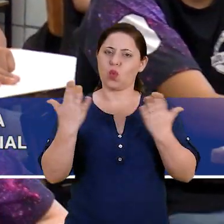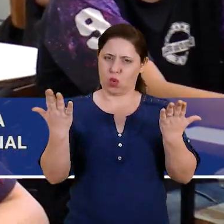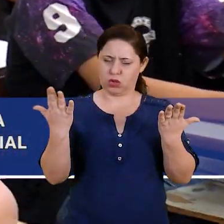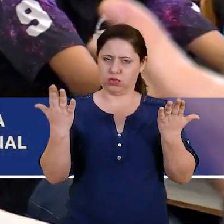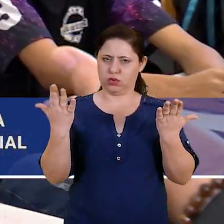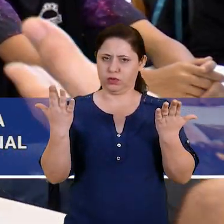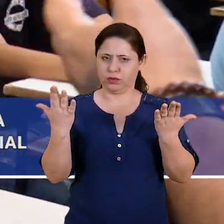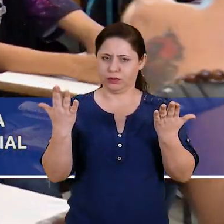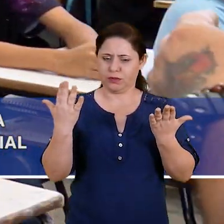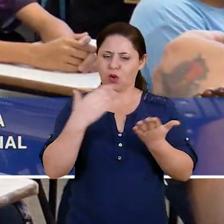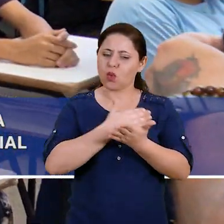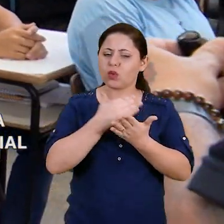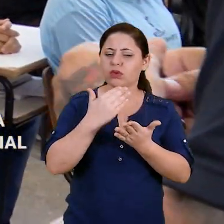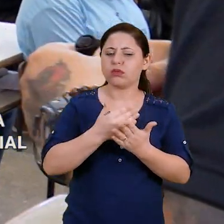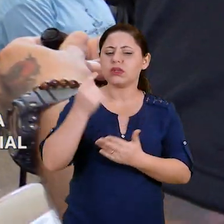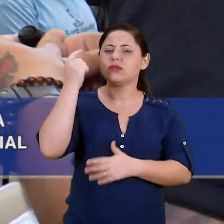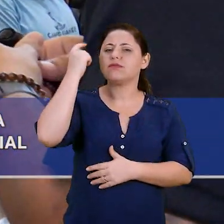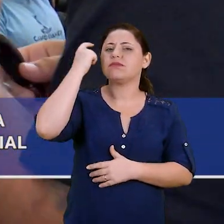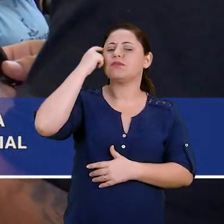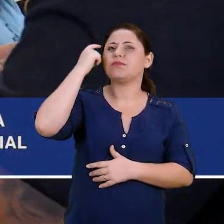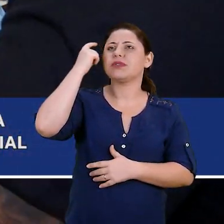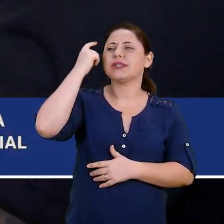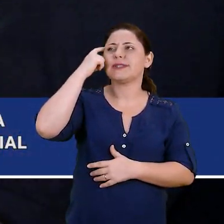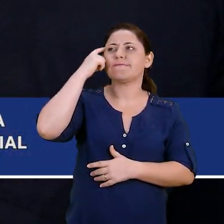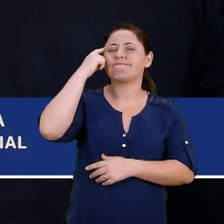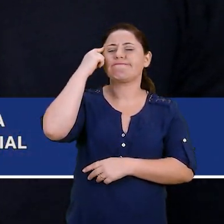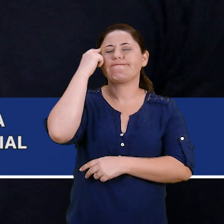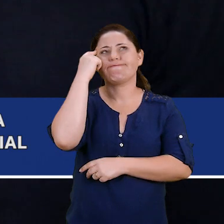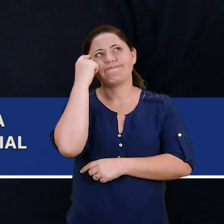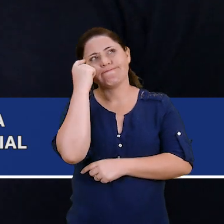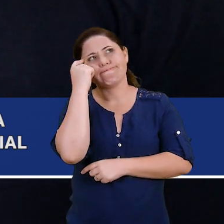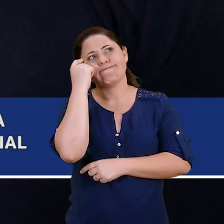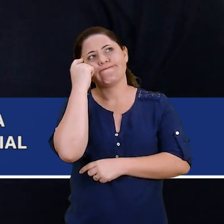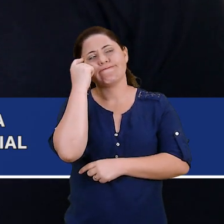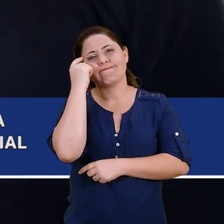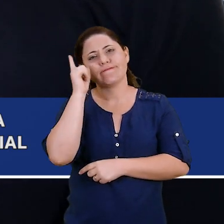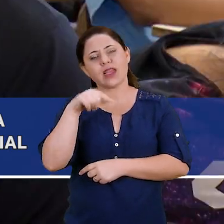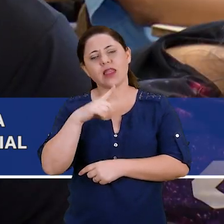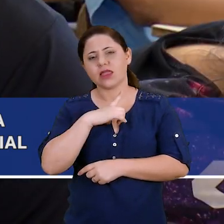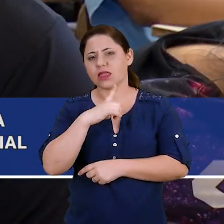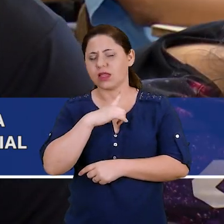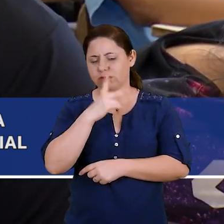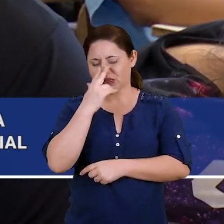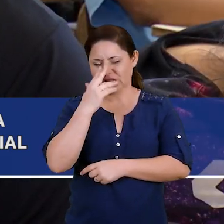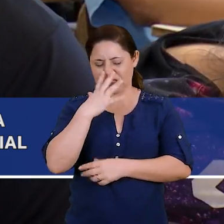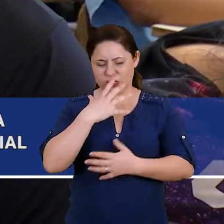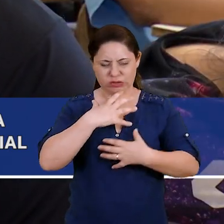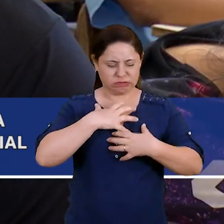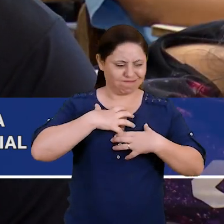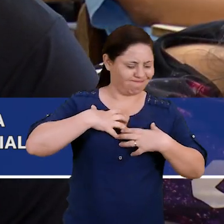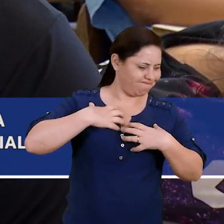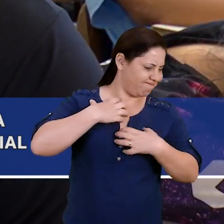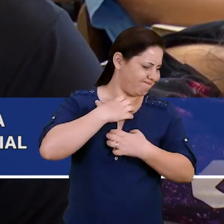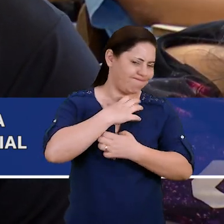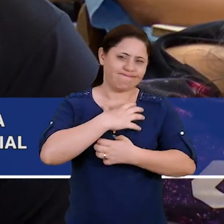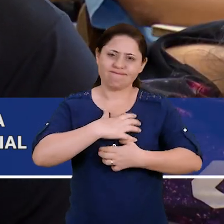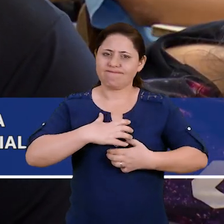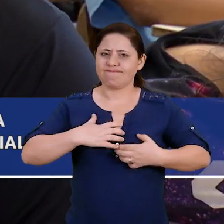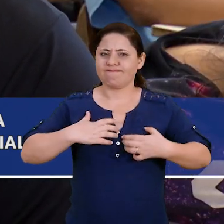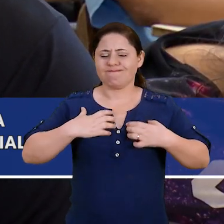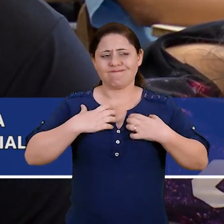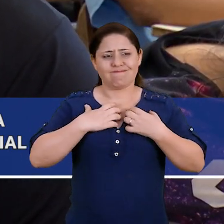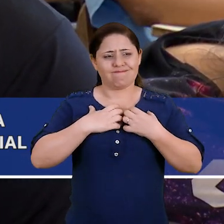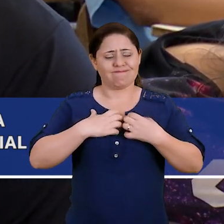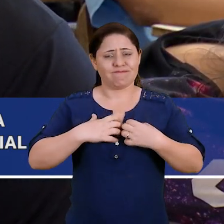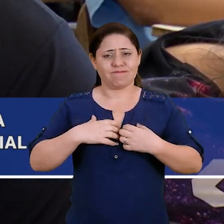que constitui o nosso país. Então, quando ele vem e a gente começa a refletir sobre esses assuntos, é claro que